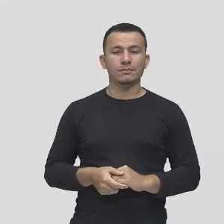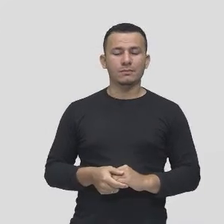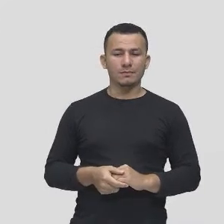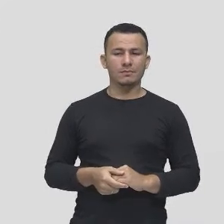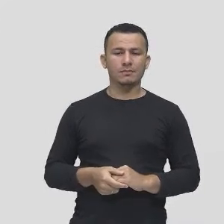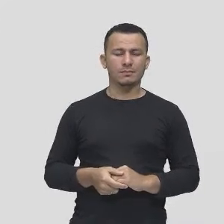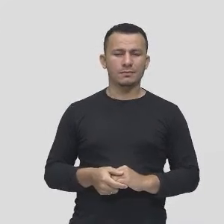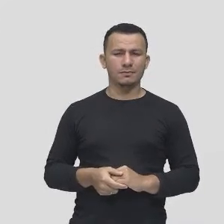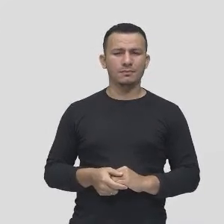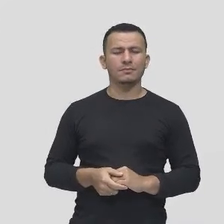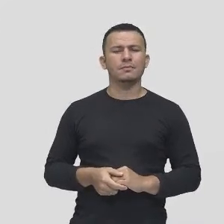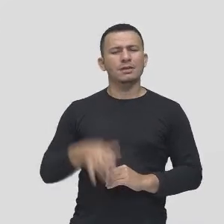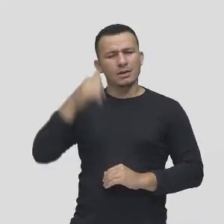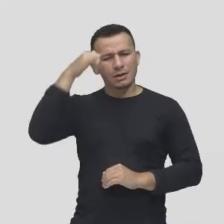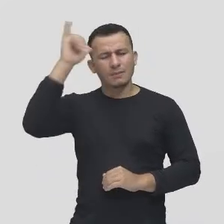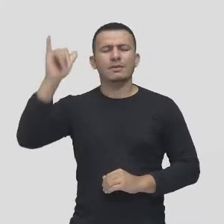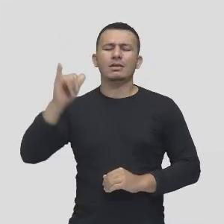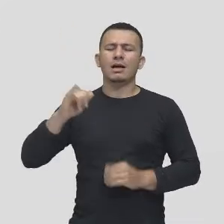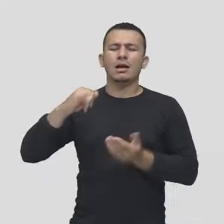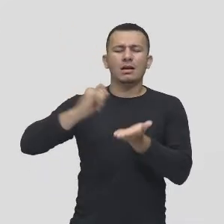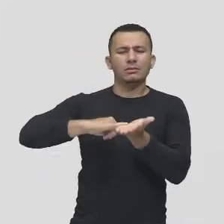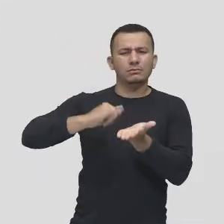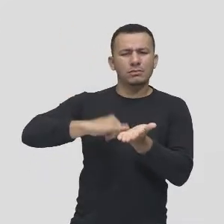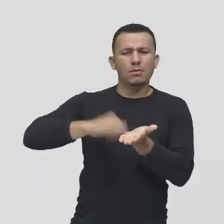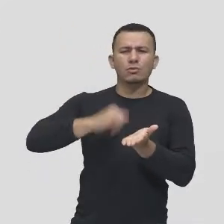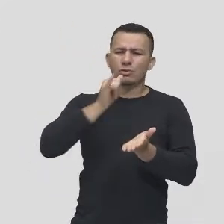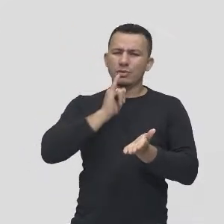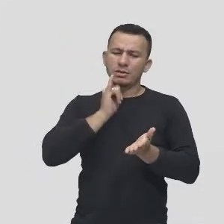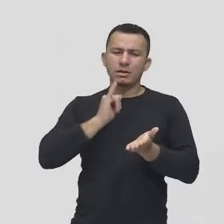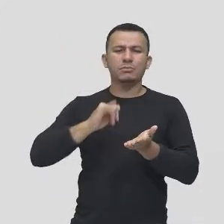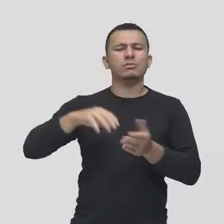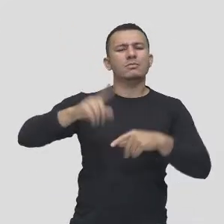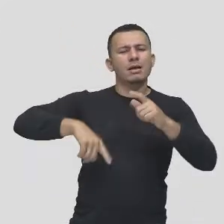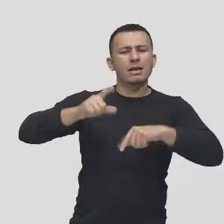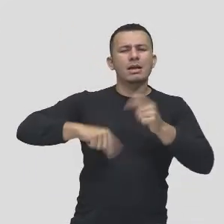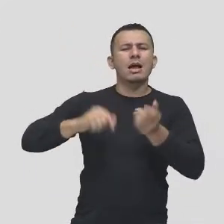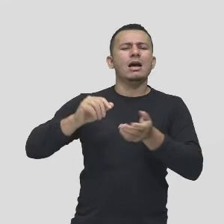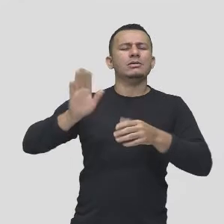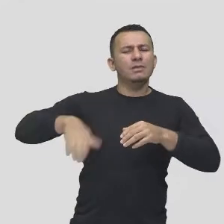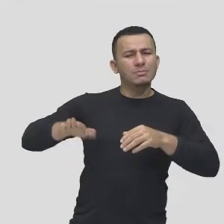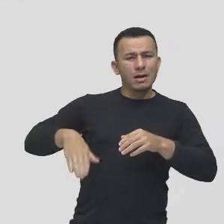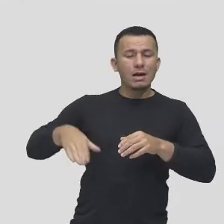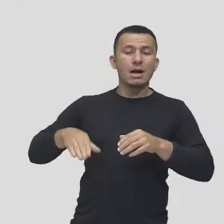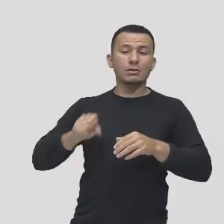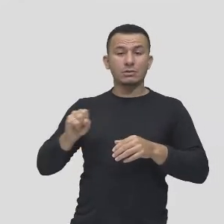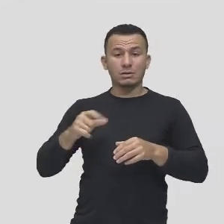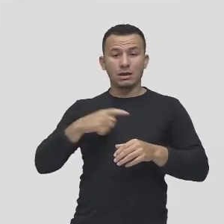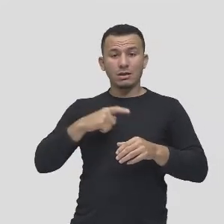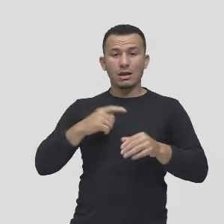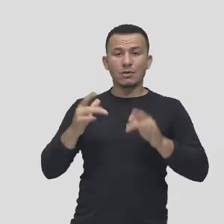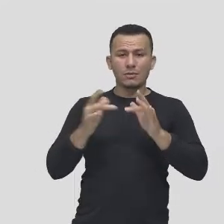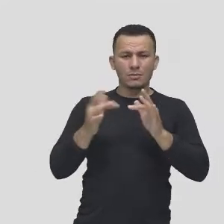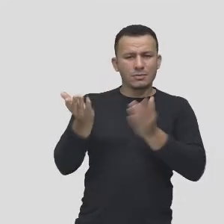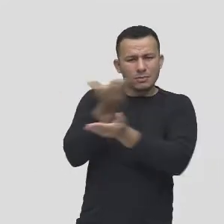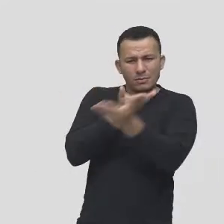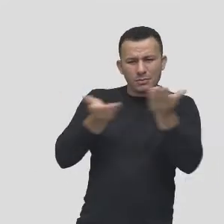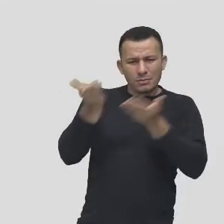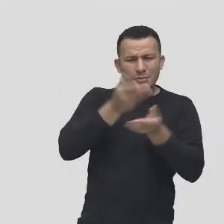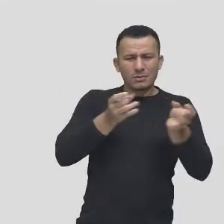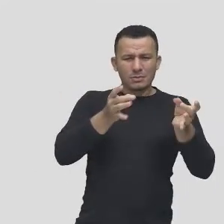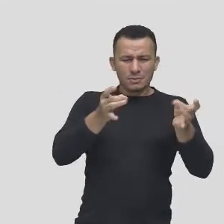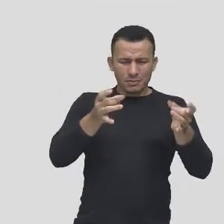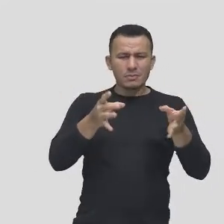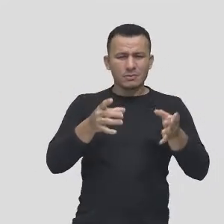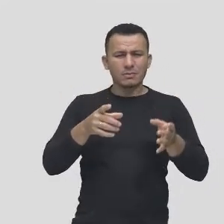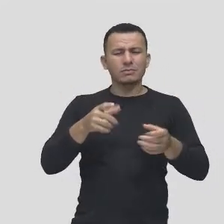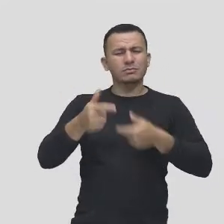Eliminar barreiras alfandegárias, ou seja, os produtos ficam mais baratos de um país para outro, entre eles ali. Facilitar o